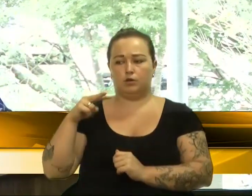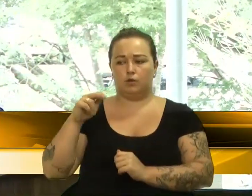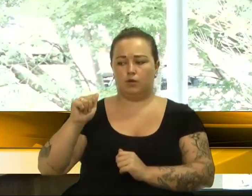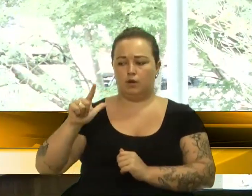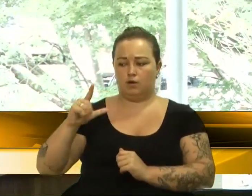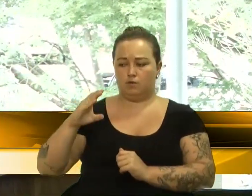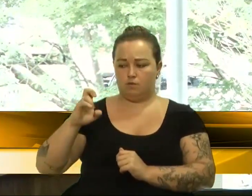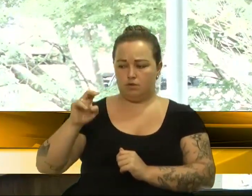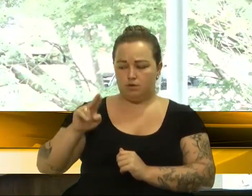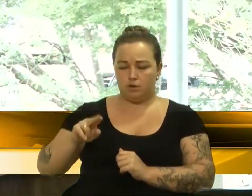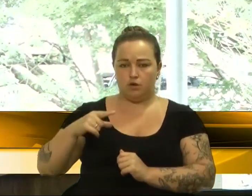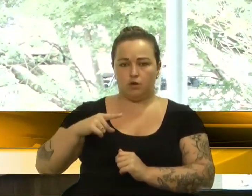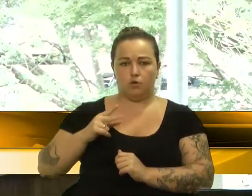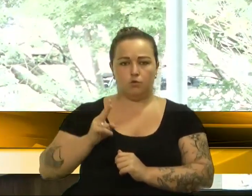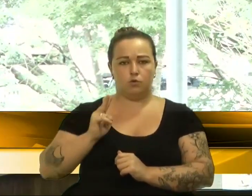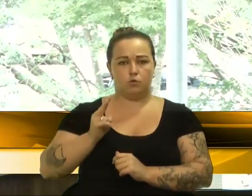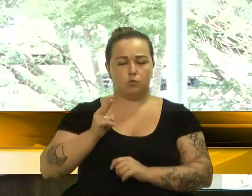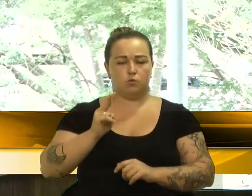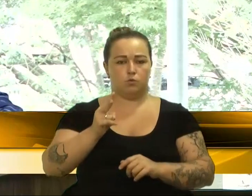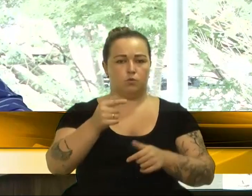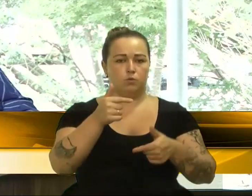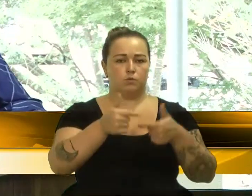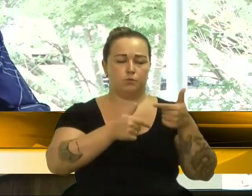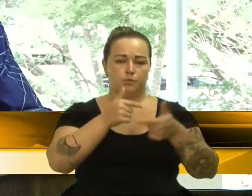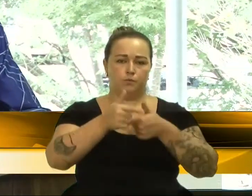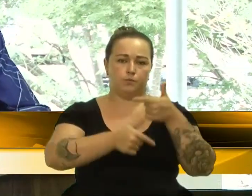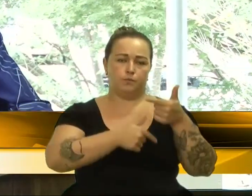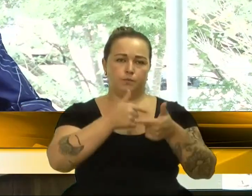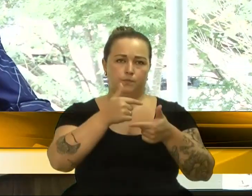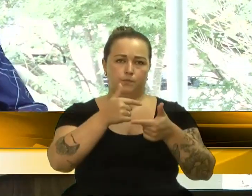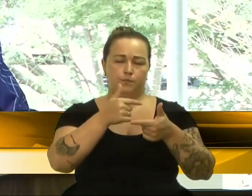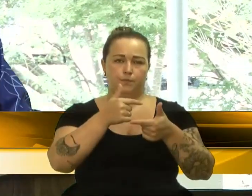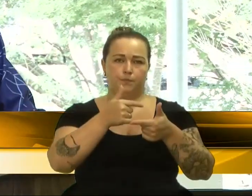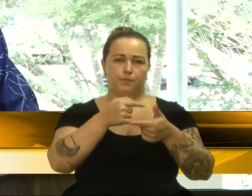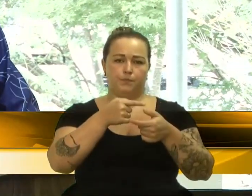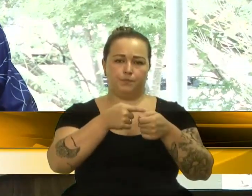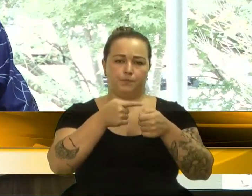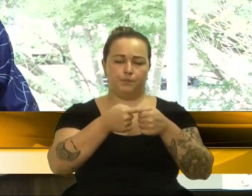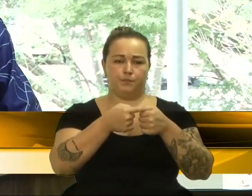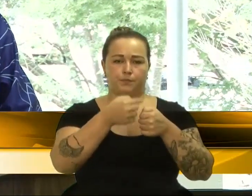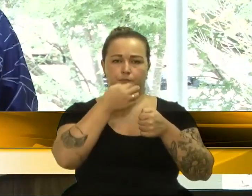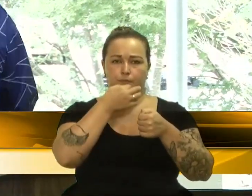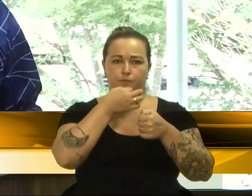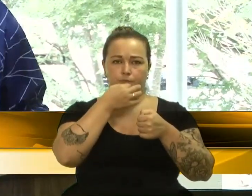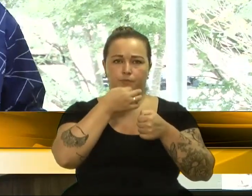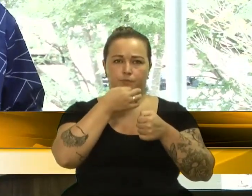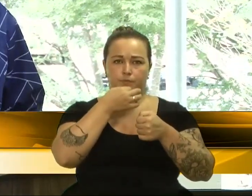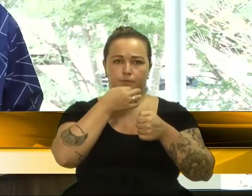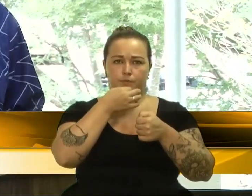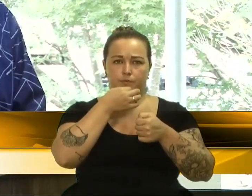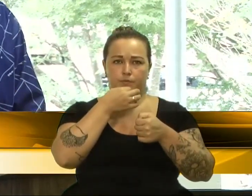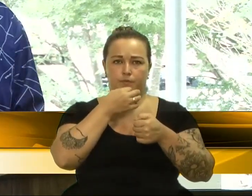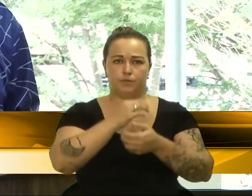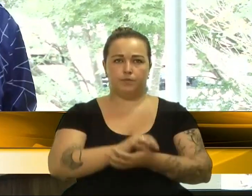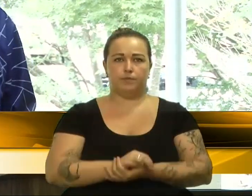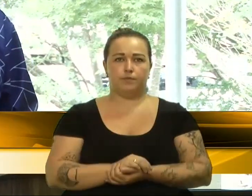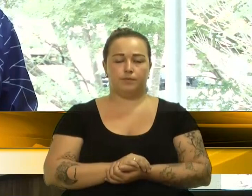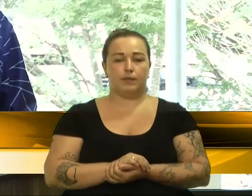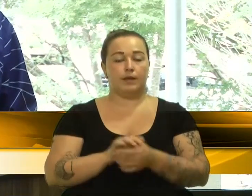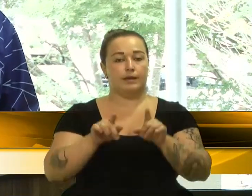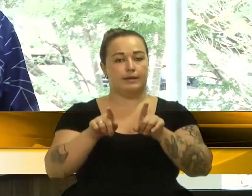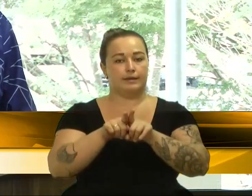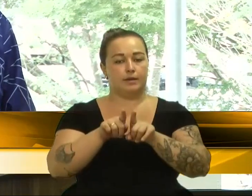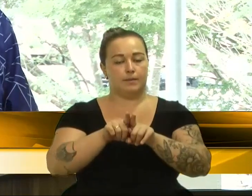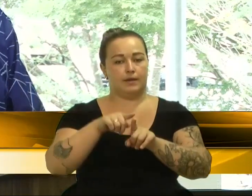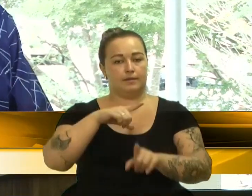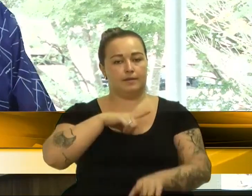nessa demanda da nossa cidade de Caxias do Sul. Como também, segundo assunto,